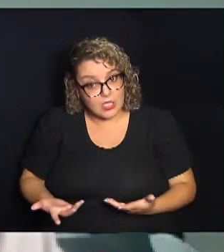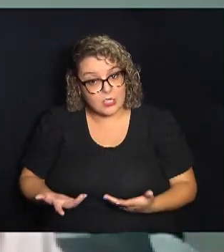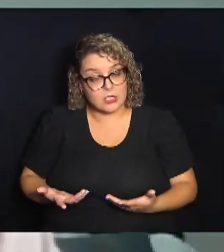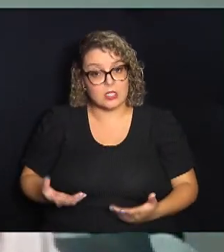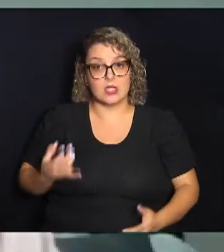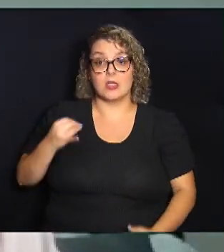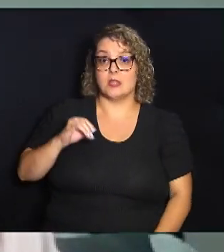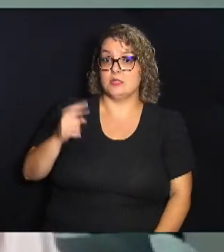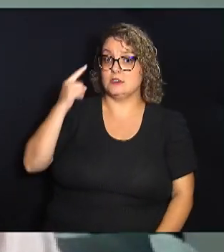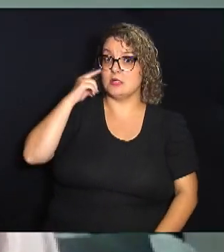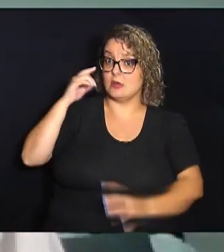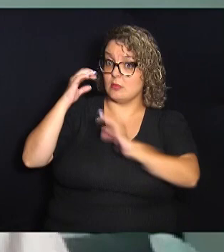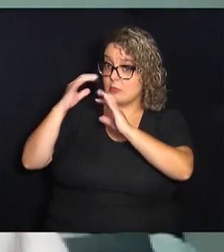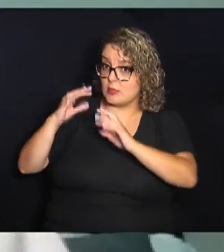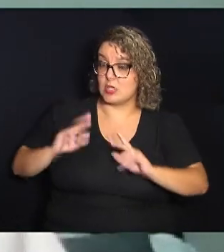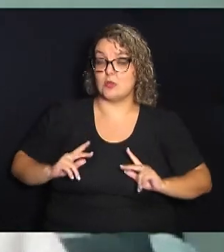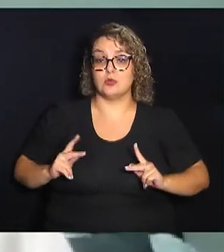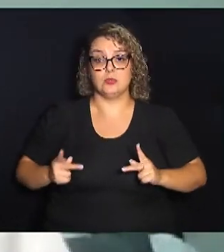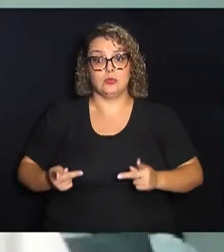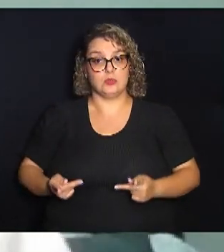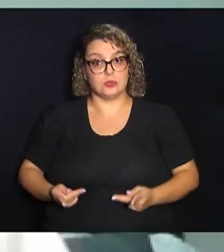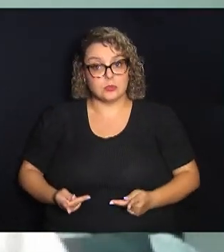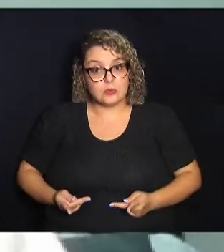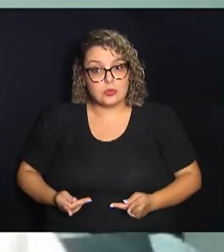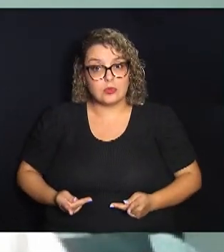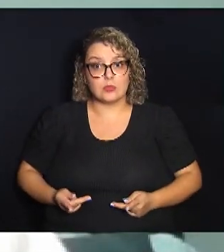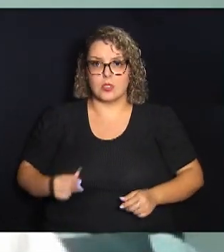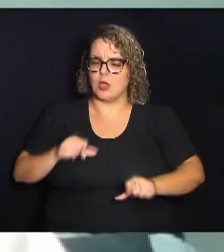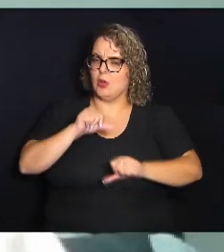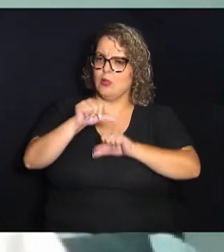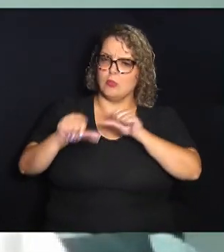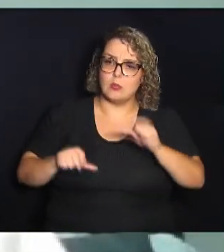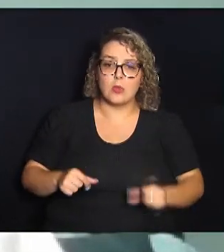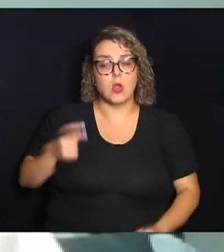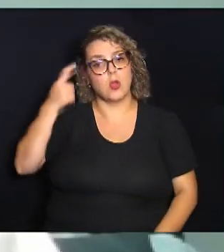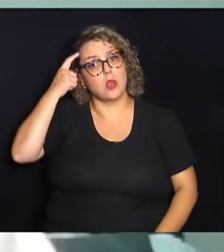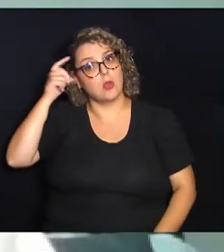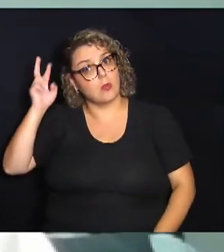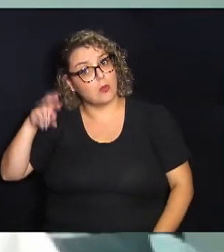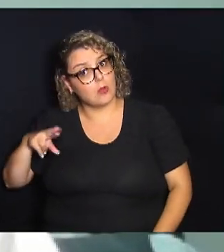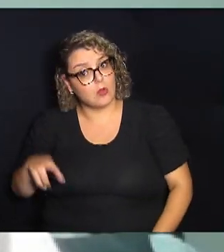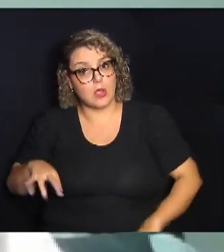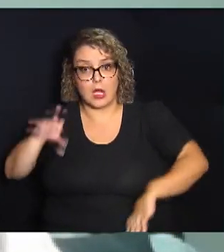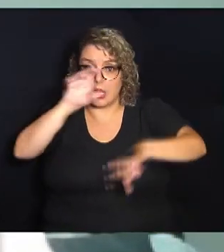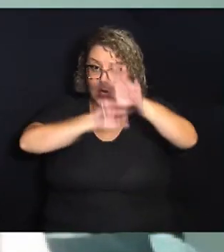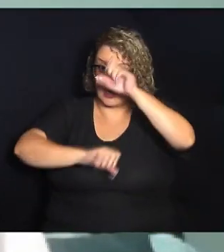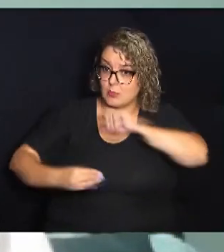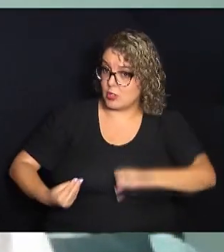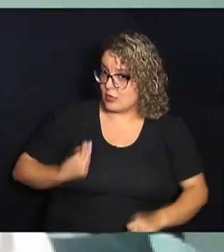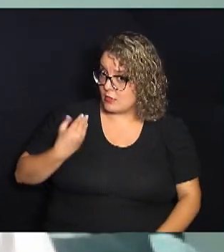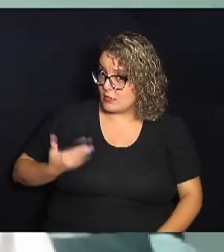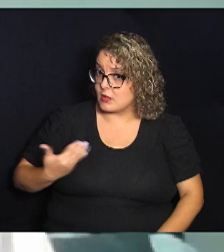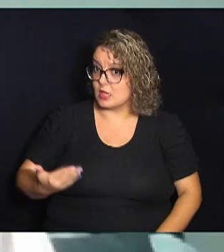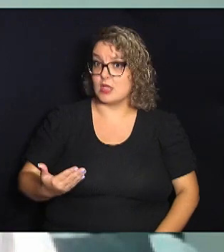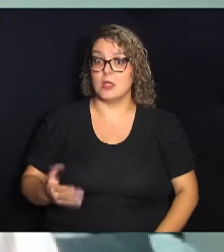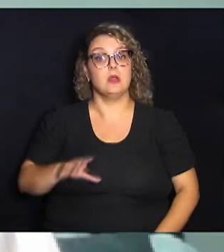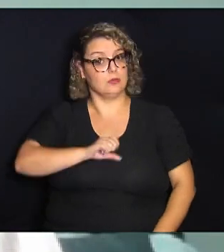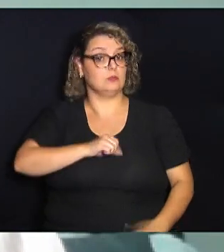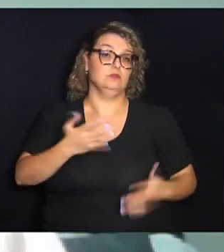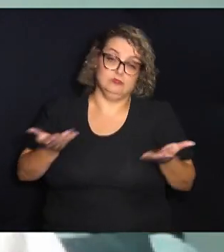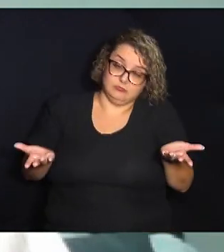a gente pensar no ser humano, o ser humano mudou, ele é um animal racional, ele aprendeu a viver mais, ele gostou da brincadeira